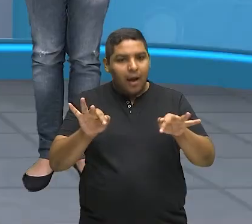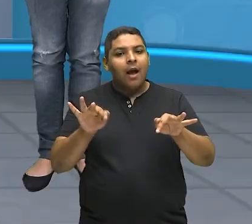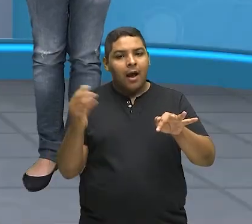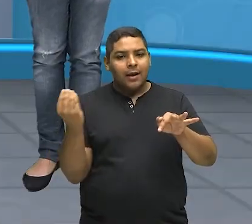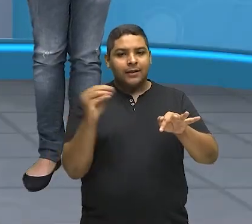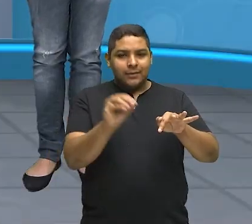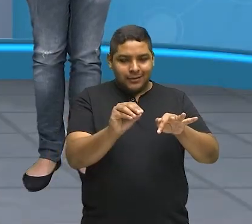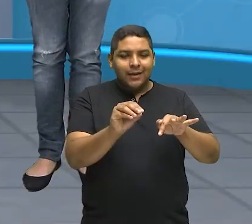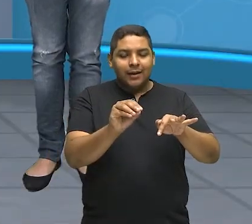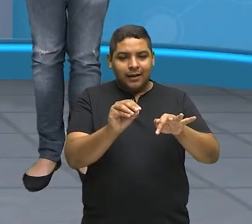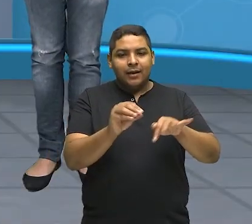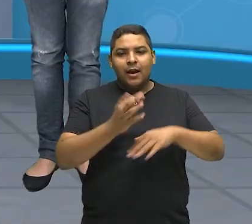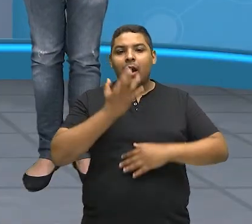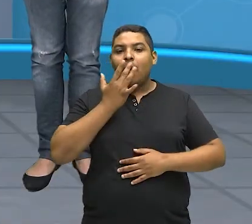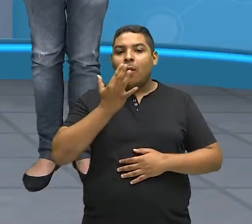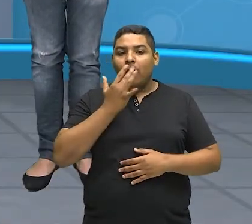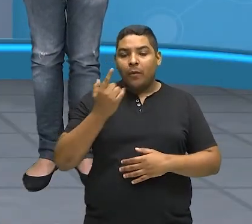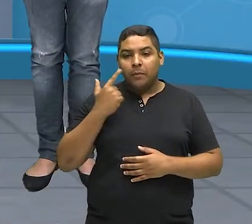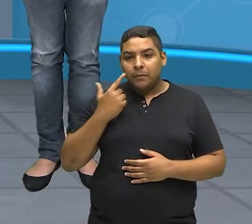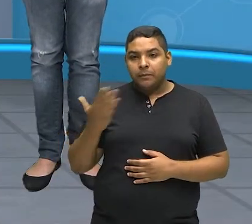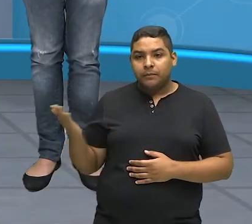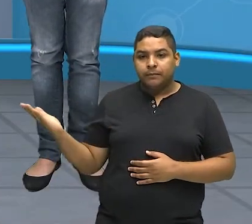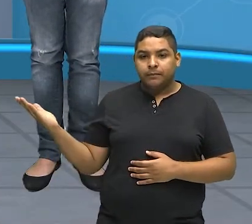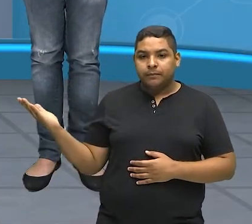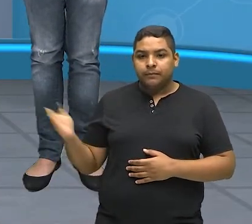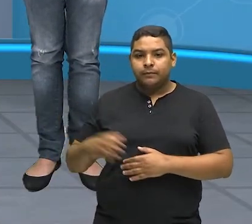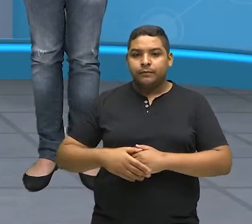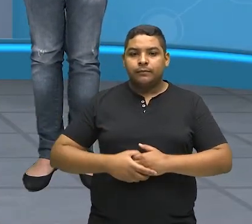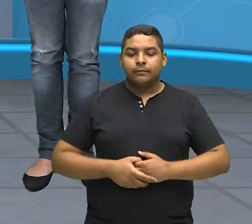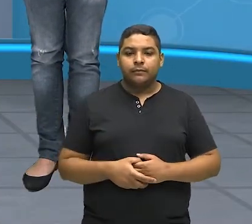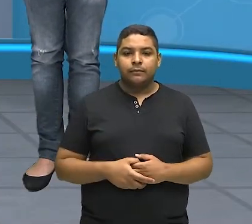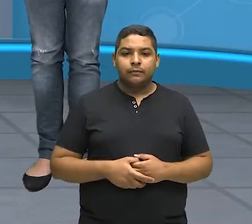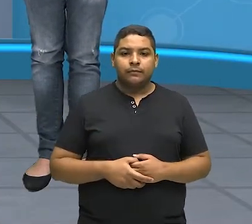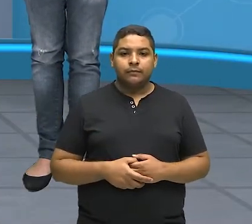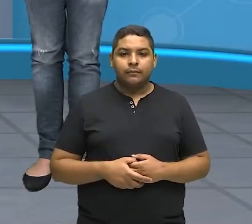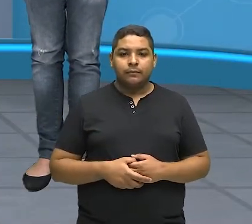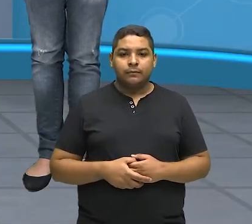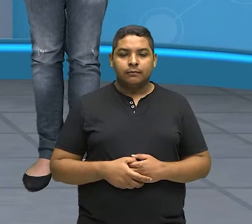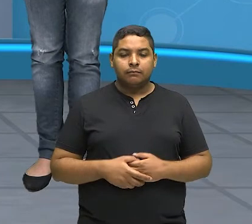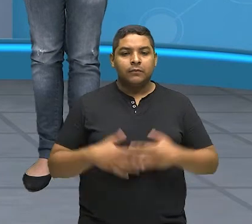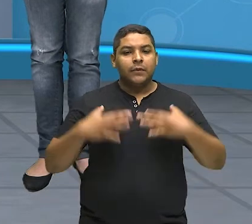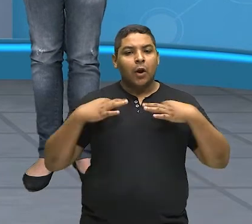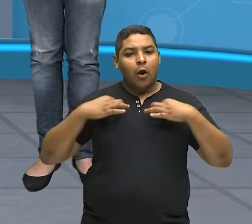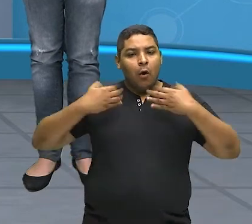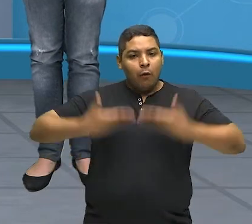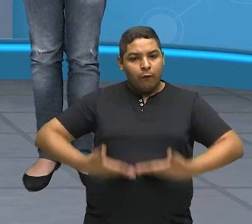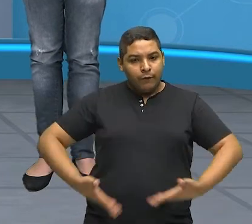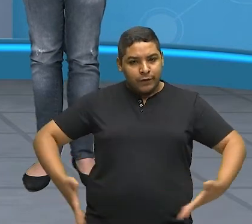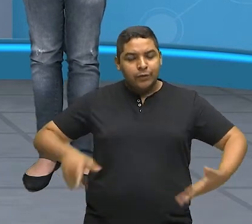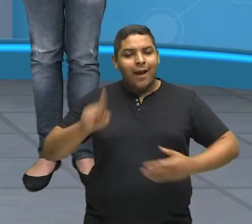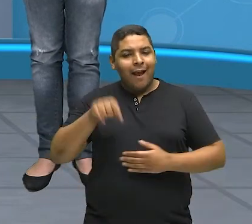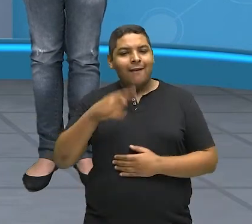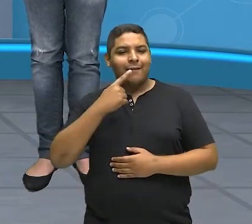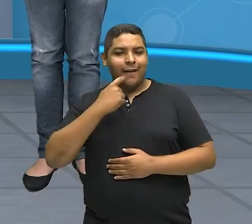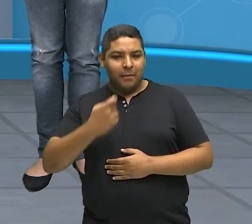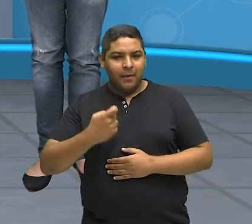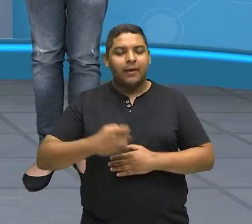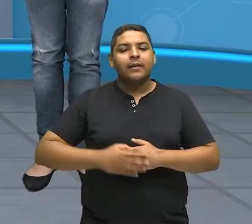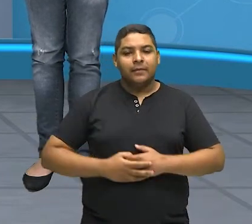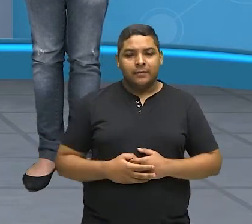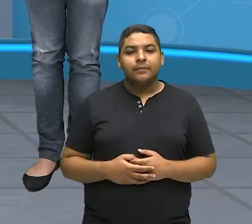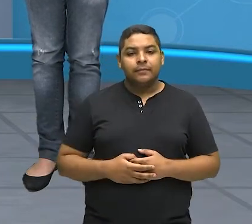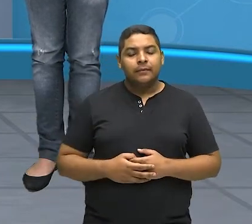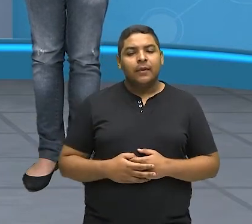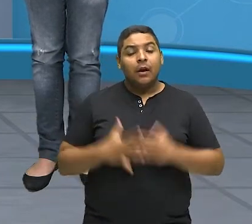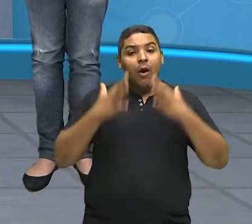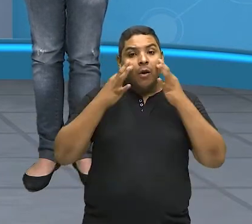comigo. Então, her dress is red. O vestido dela é o quê? É vermelho. Observe que a color